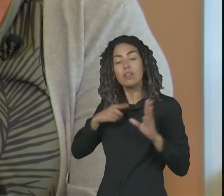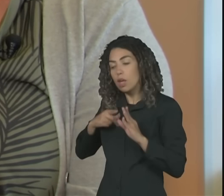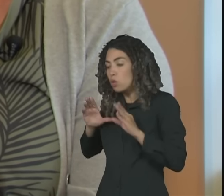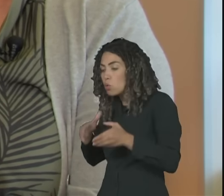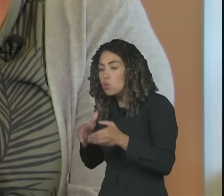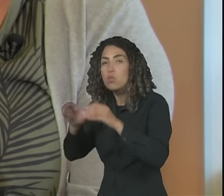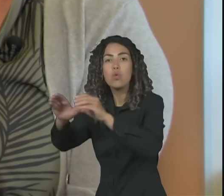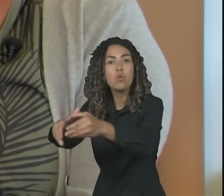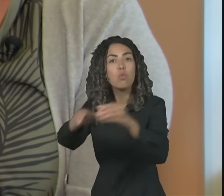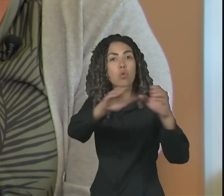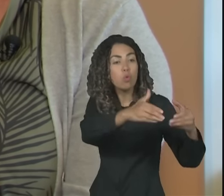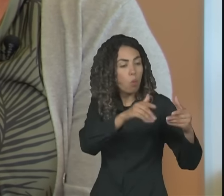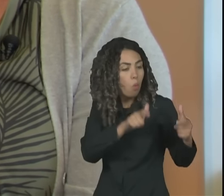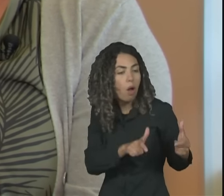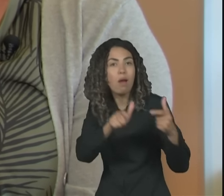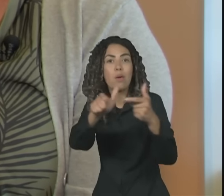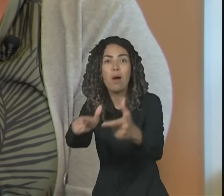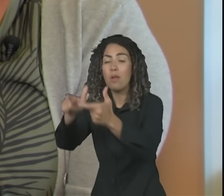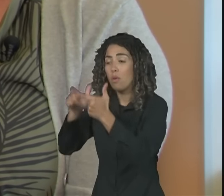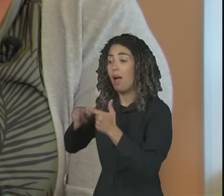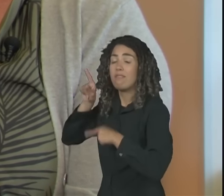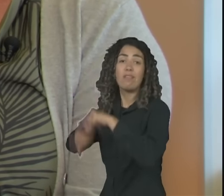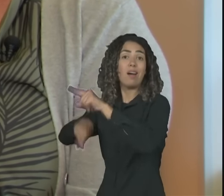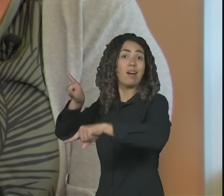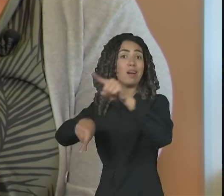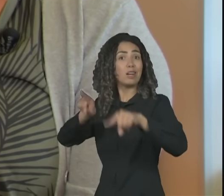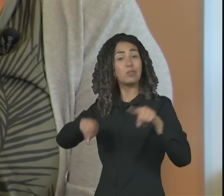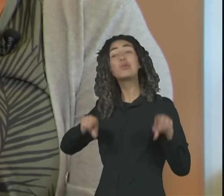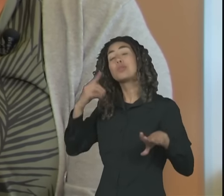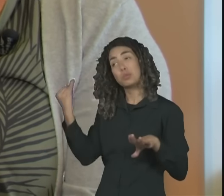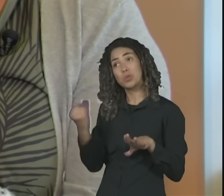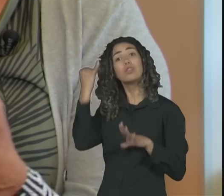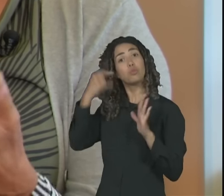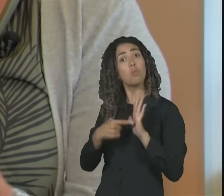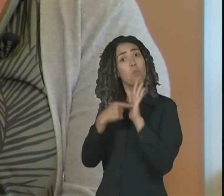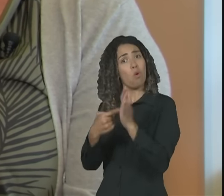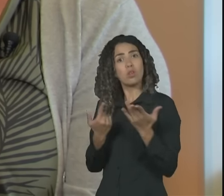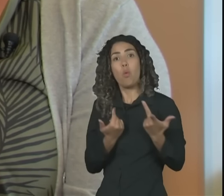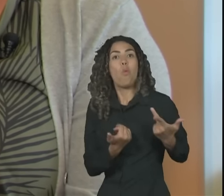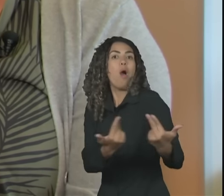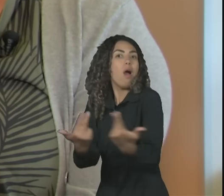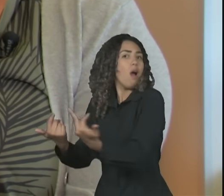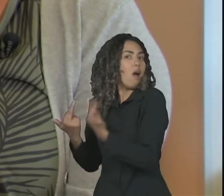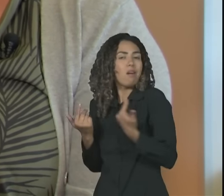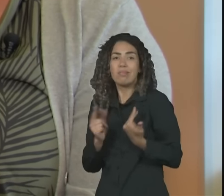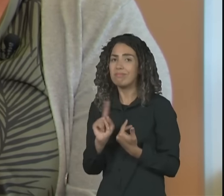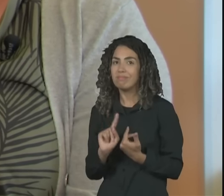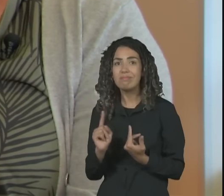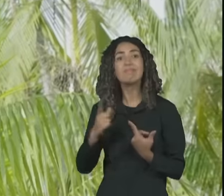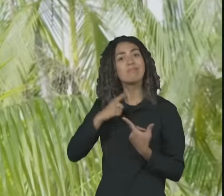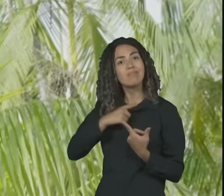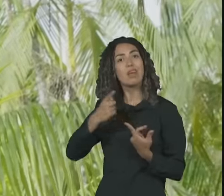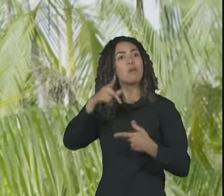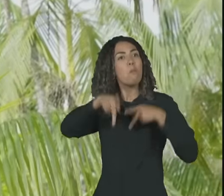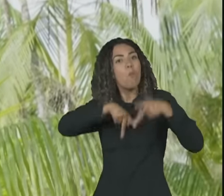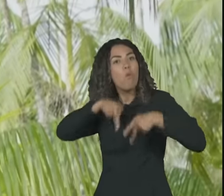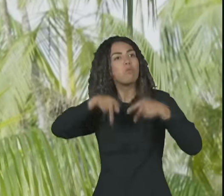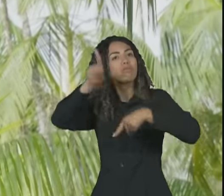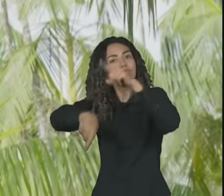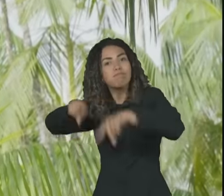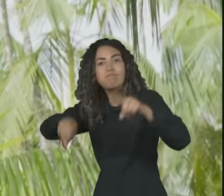essa amostragem de uma certa diversidade territorial, uma diversidade de povos, de línguas.